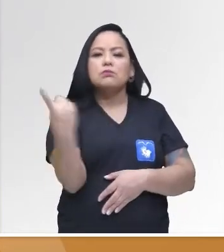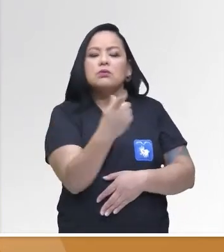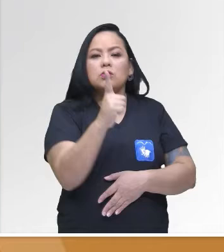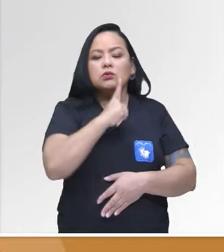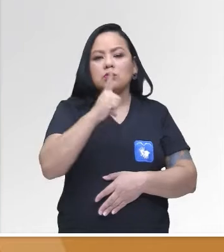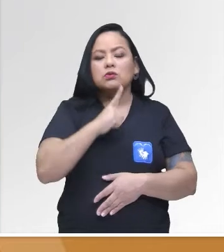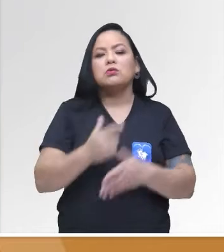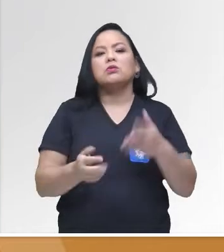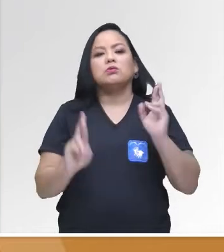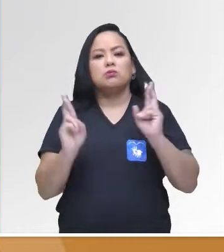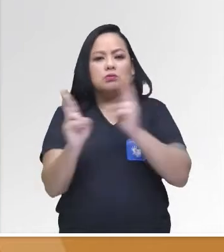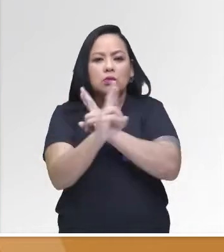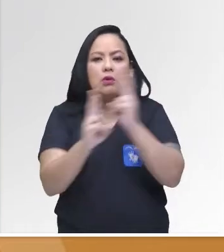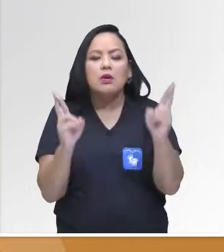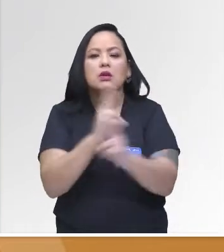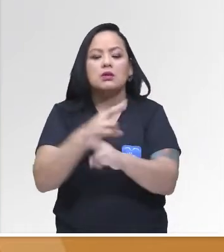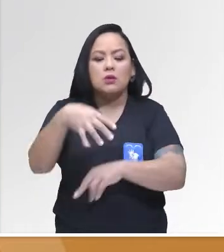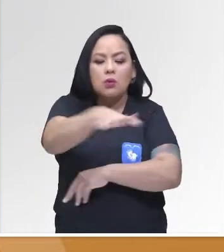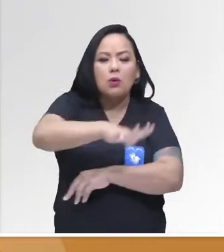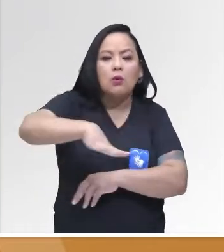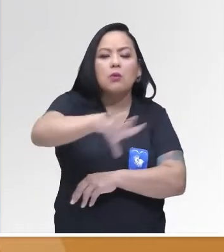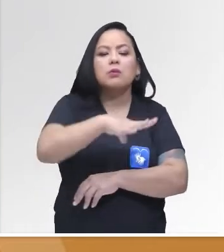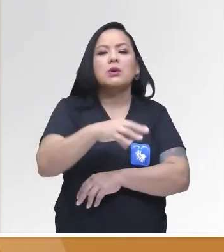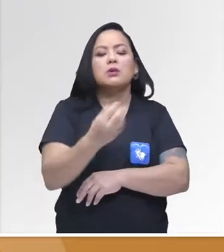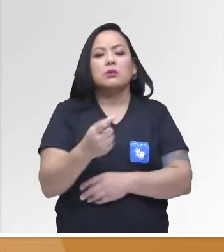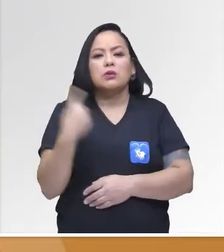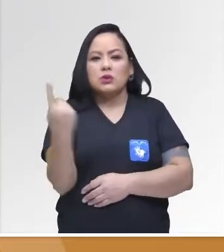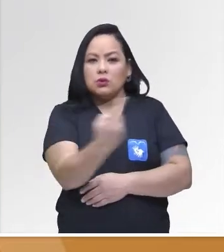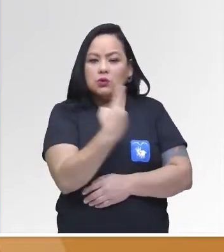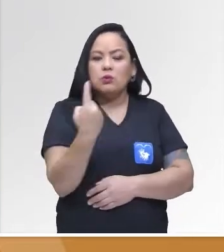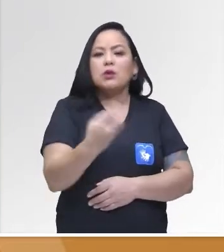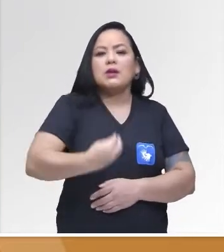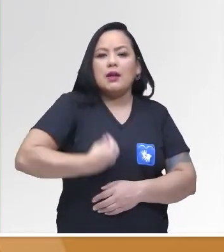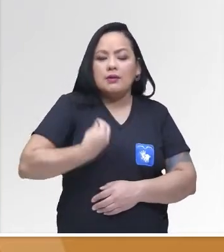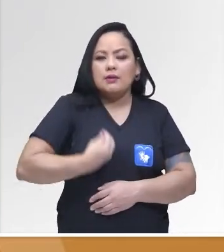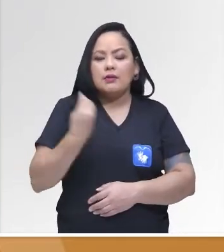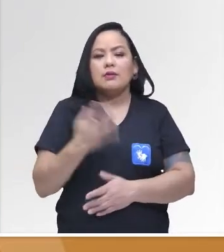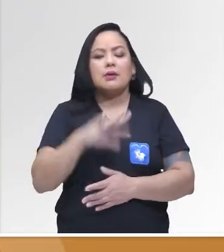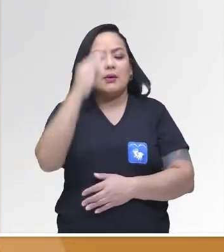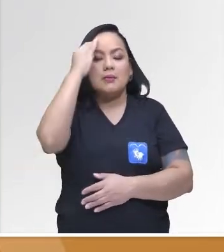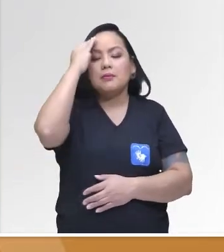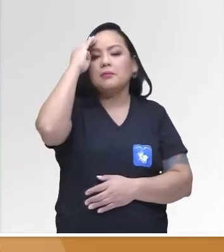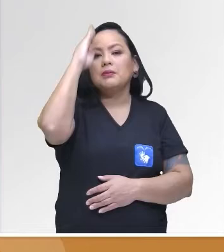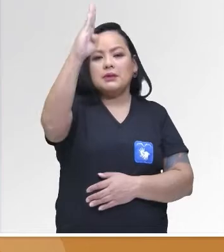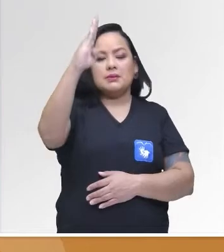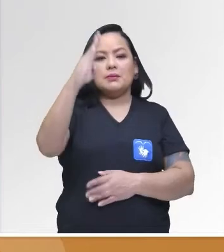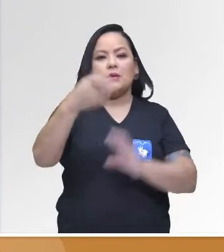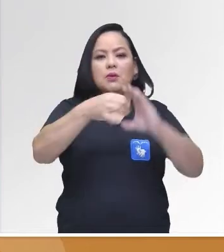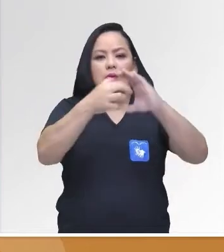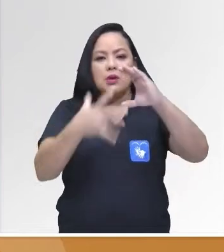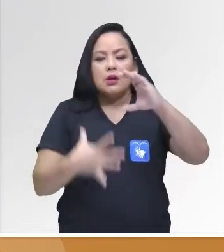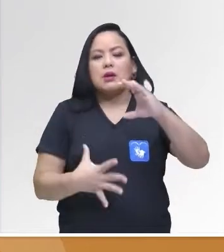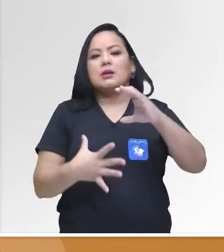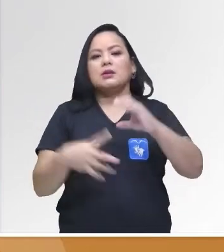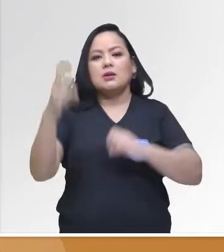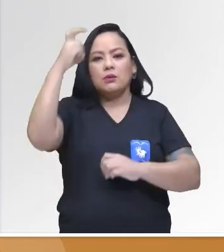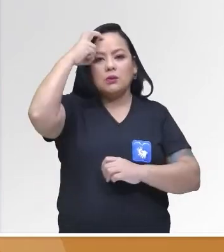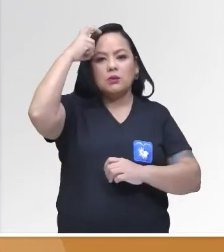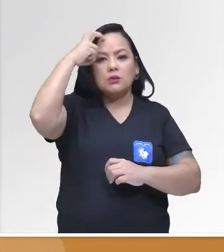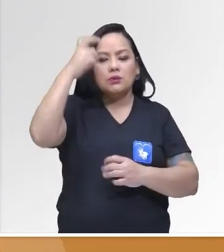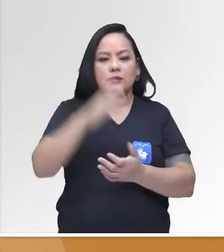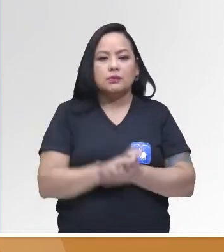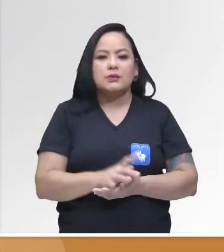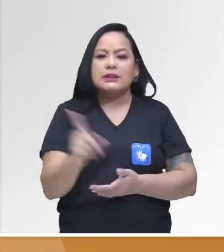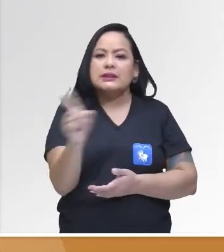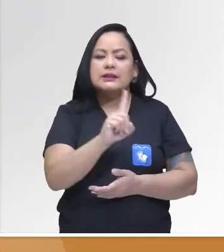em relação ao meio ao qual nós vivemos, é a principal característica da cultura.